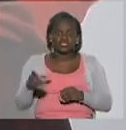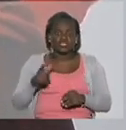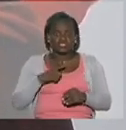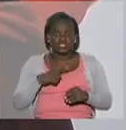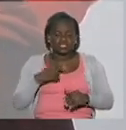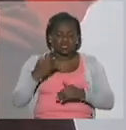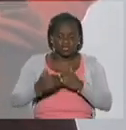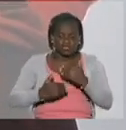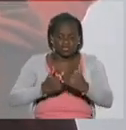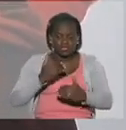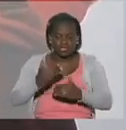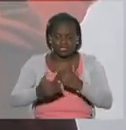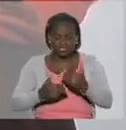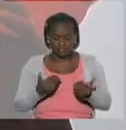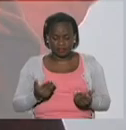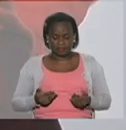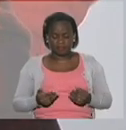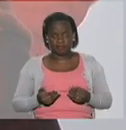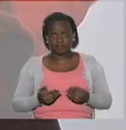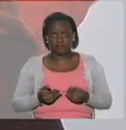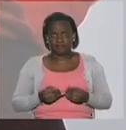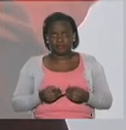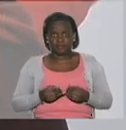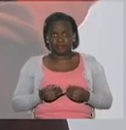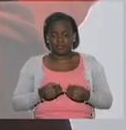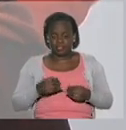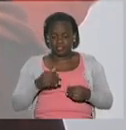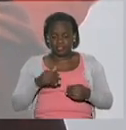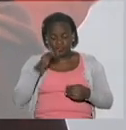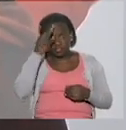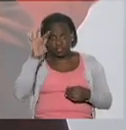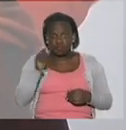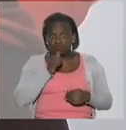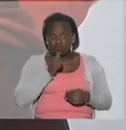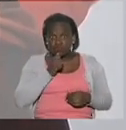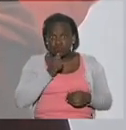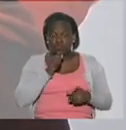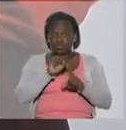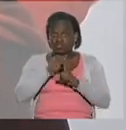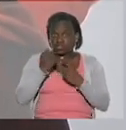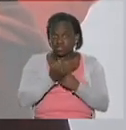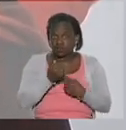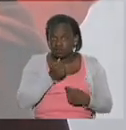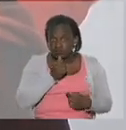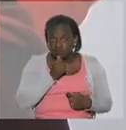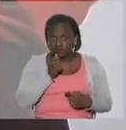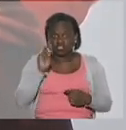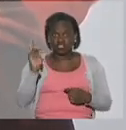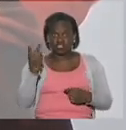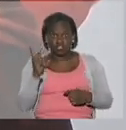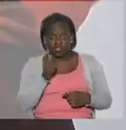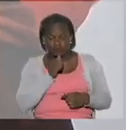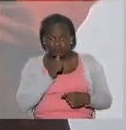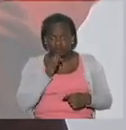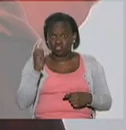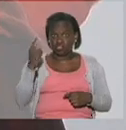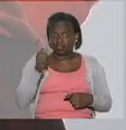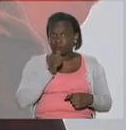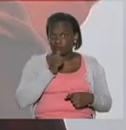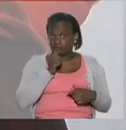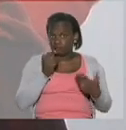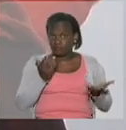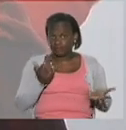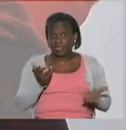educação vem a percorrer, né? Sem a filosofia, sem a sociologia, sem a história,